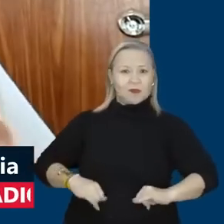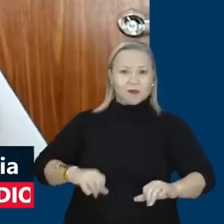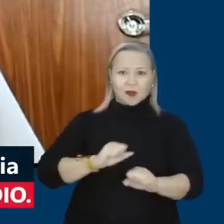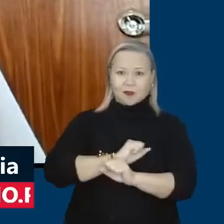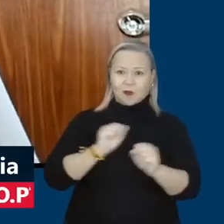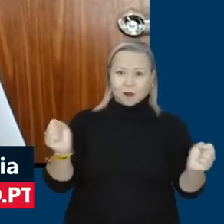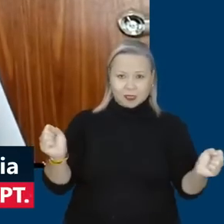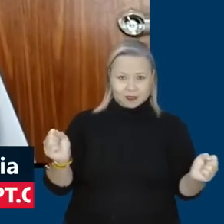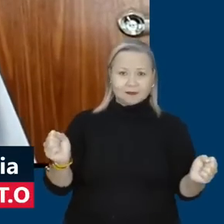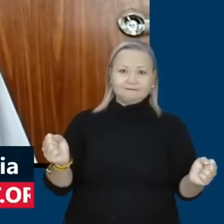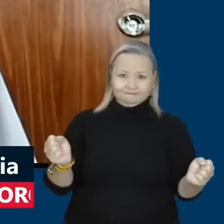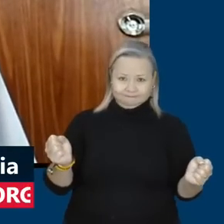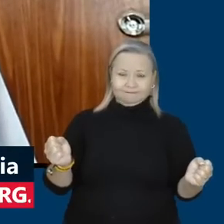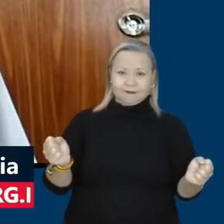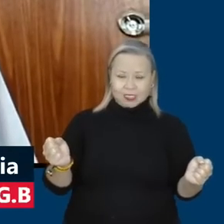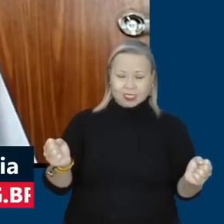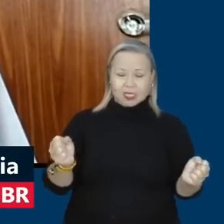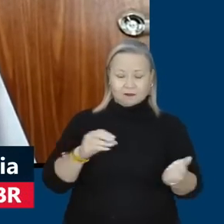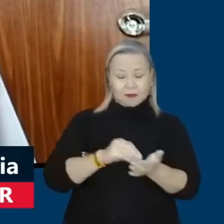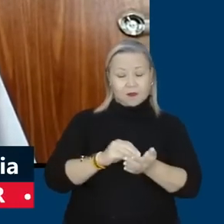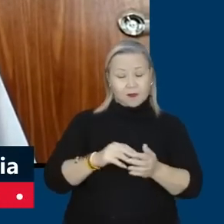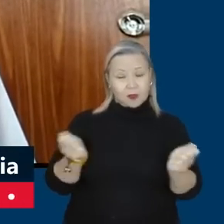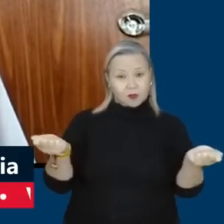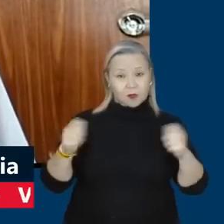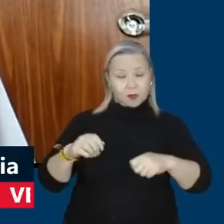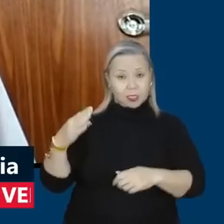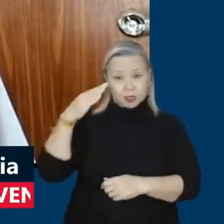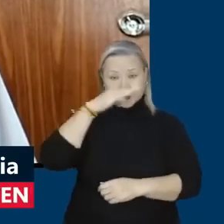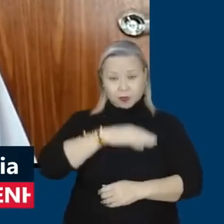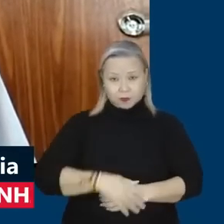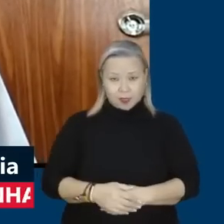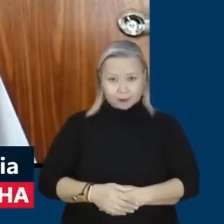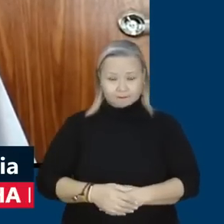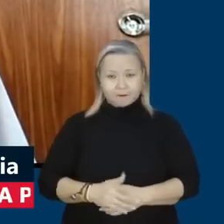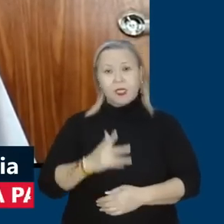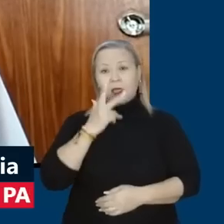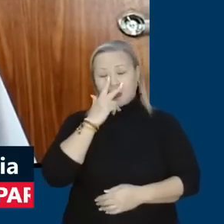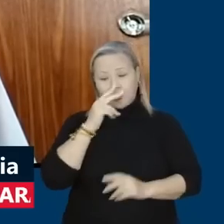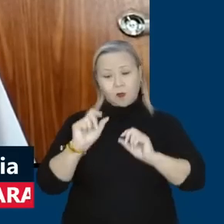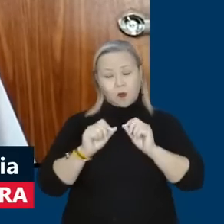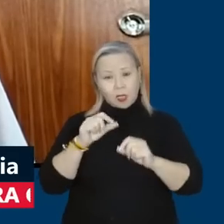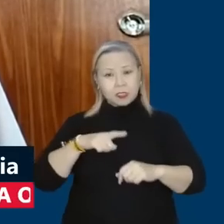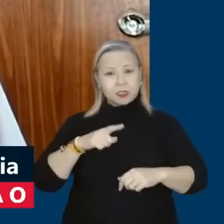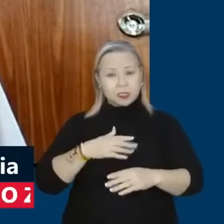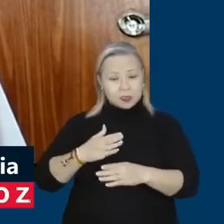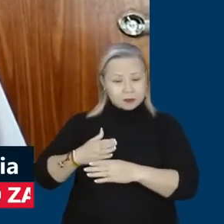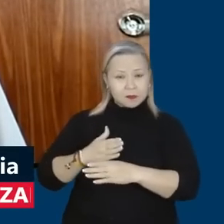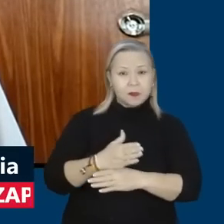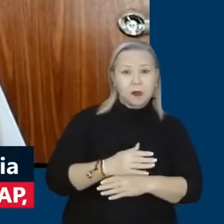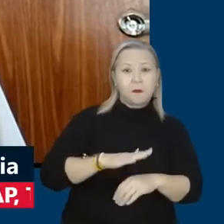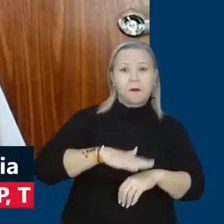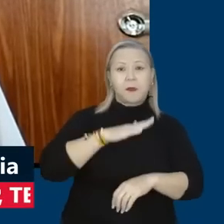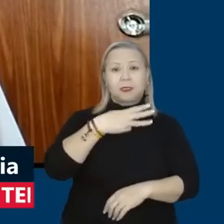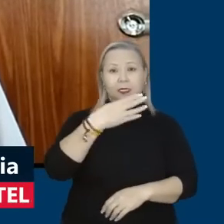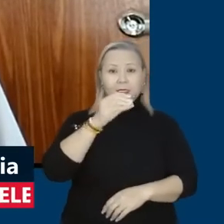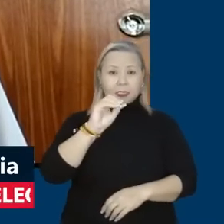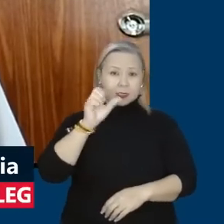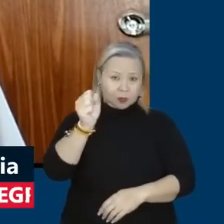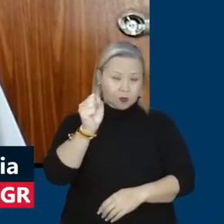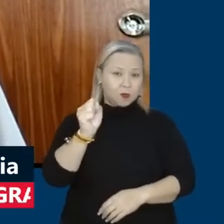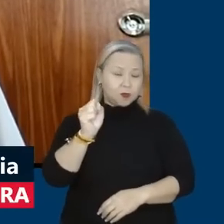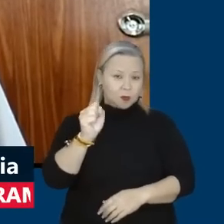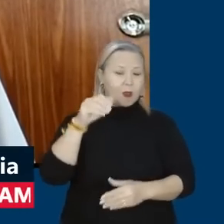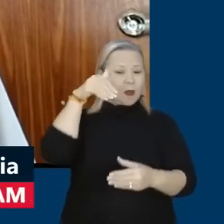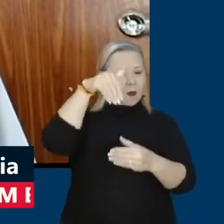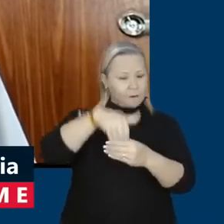Então, neste cenário, nós estamos otimistas e acredito, sim, que a gente deve ultrapassar os 308 votos necessários